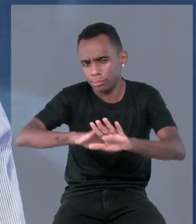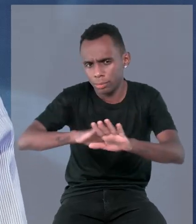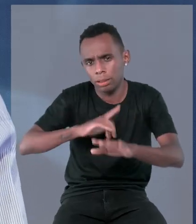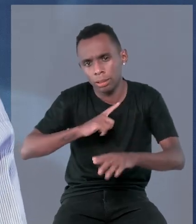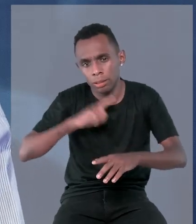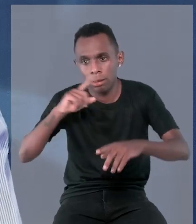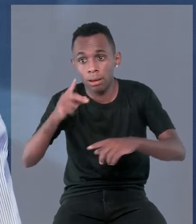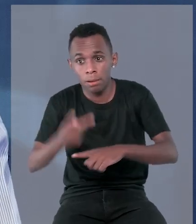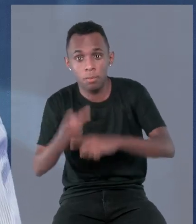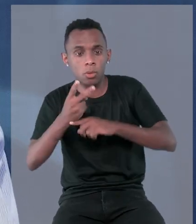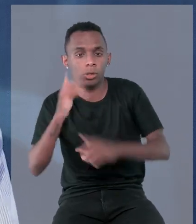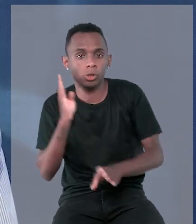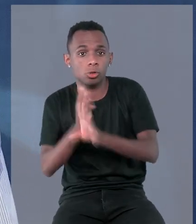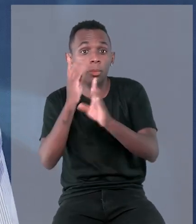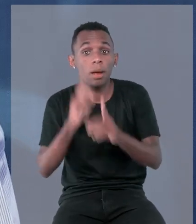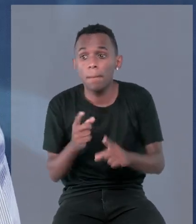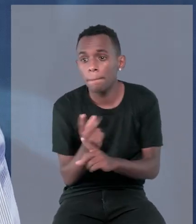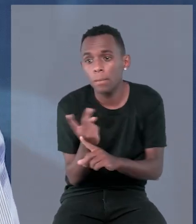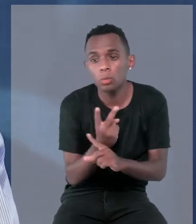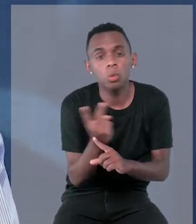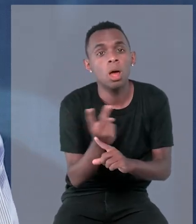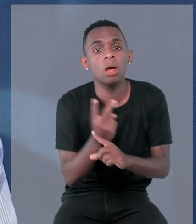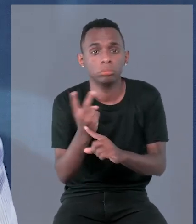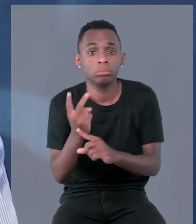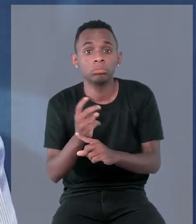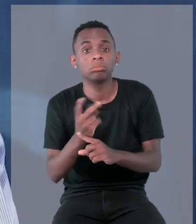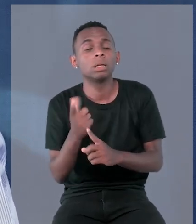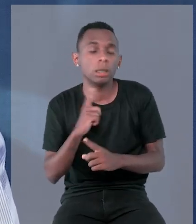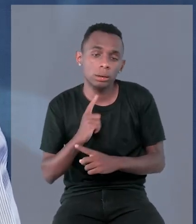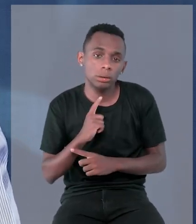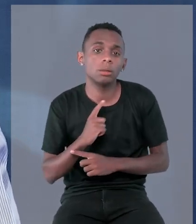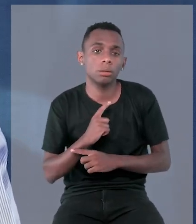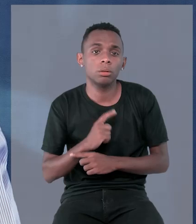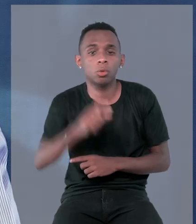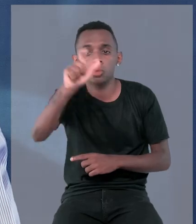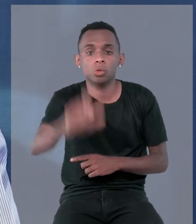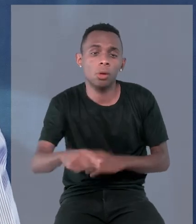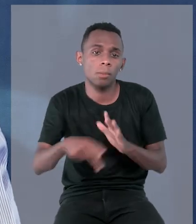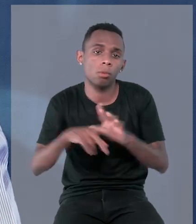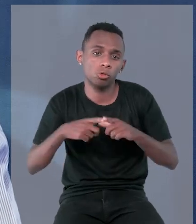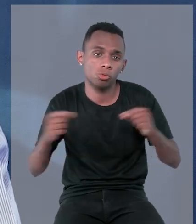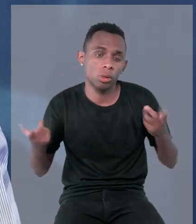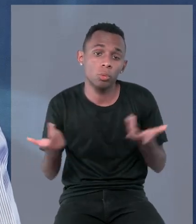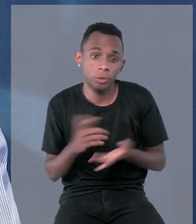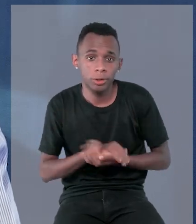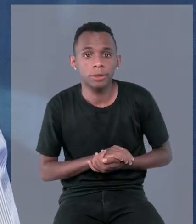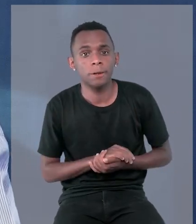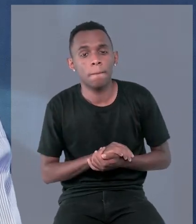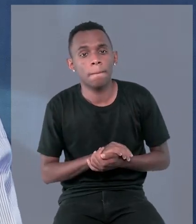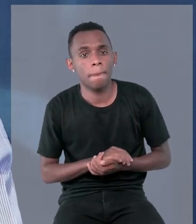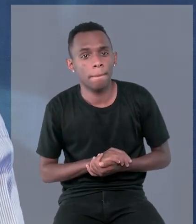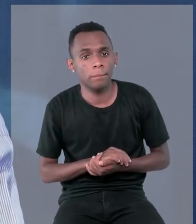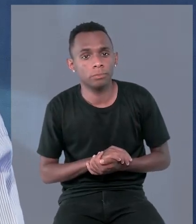Moahem, Miachem, né, Miachem. Ele quer procurar o tal Moahem que tem nome de judeu e tal, né. E